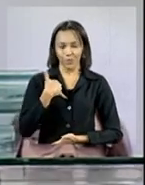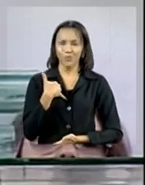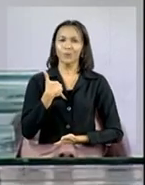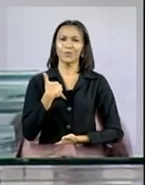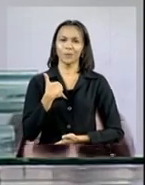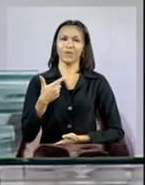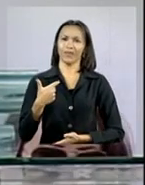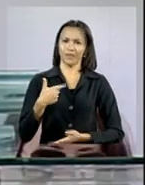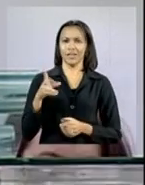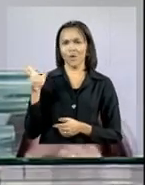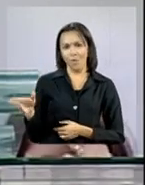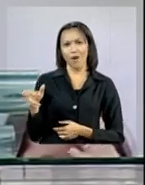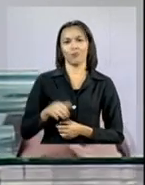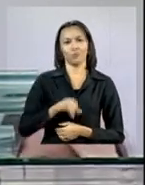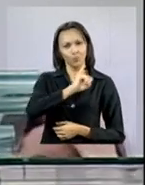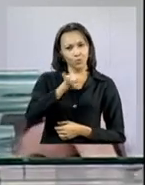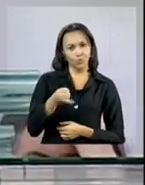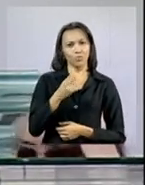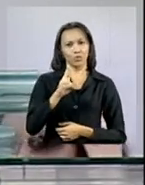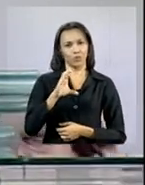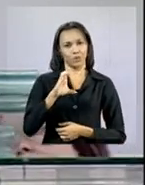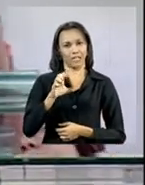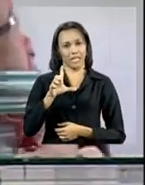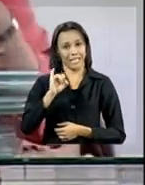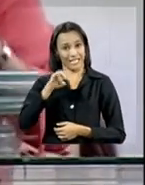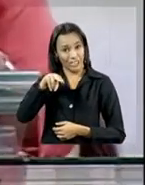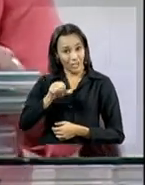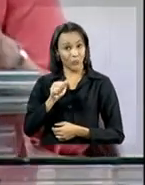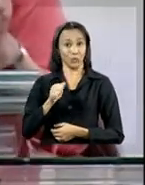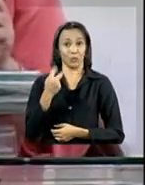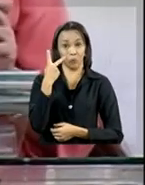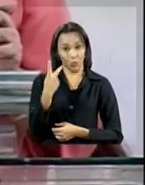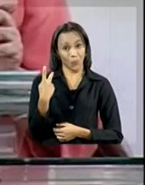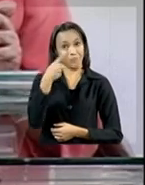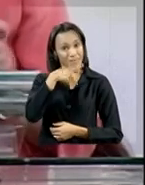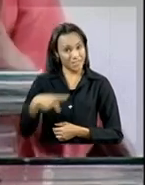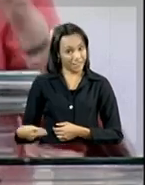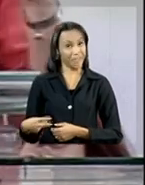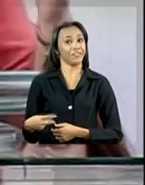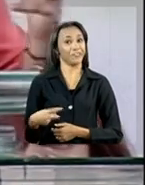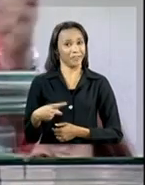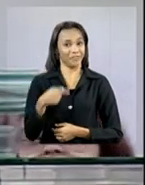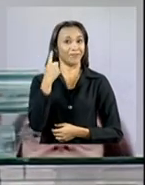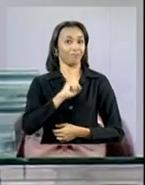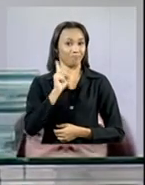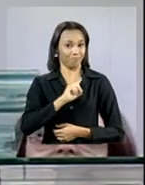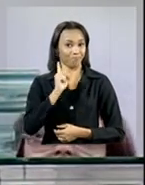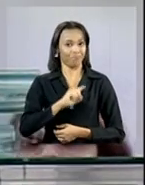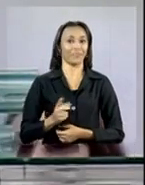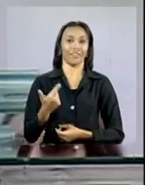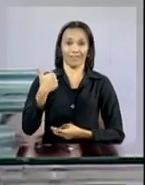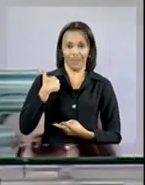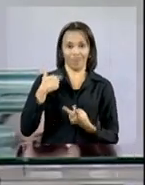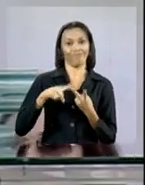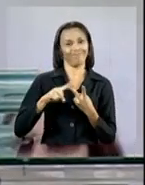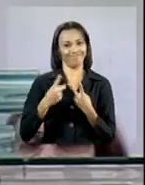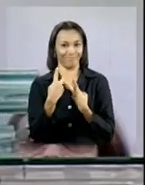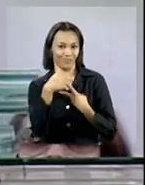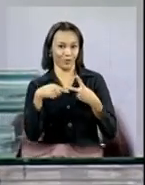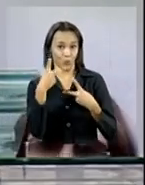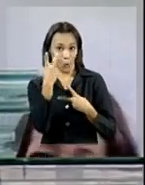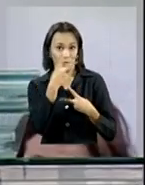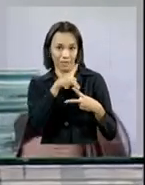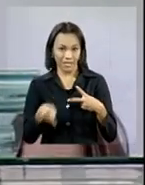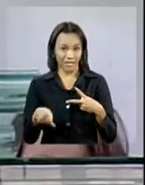como jelo vocês vejam dois presidentes mineiros oelo e eu